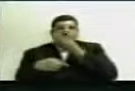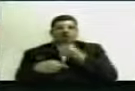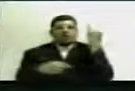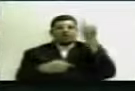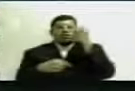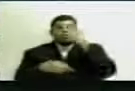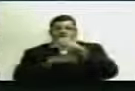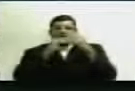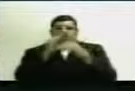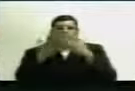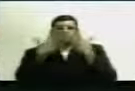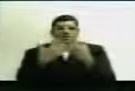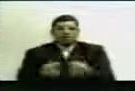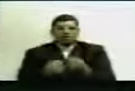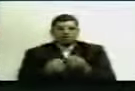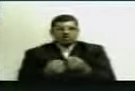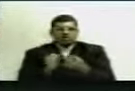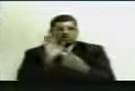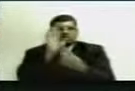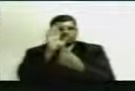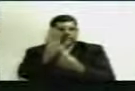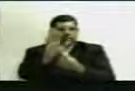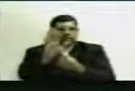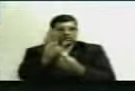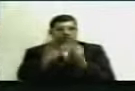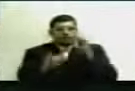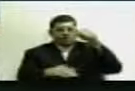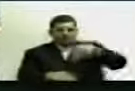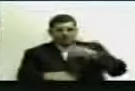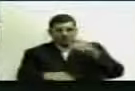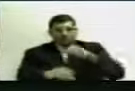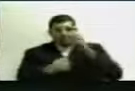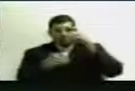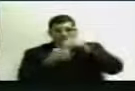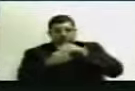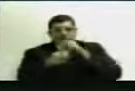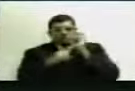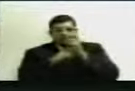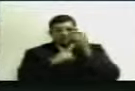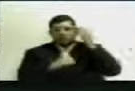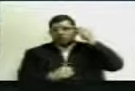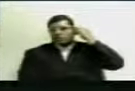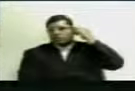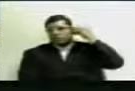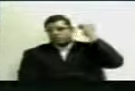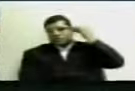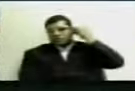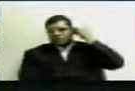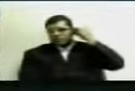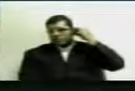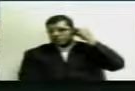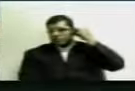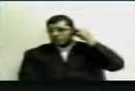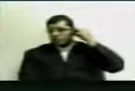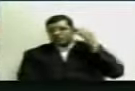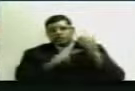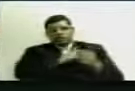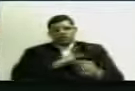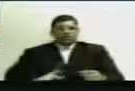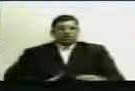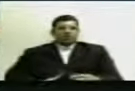saudável que permitisse a definição aqui, dentro desta casa, de quem seria o próximo presidente da